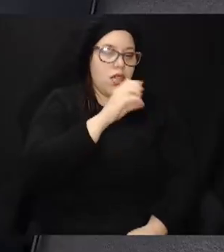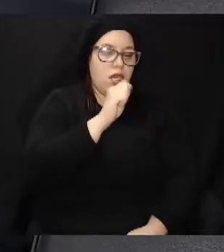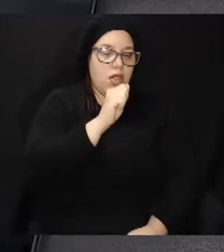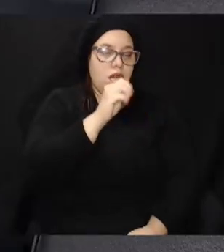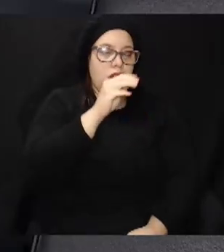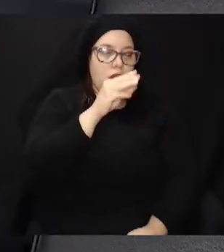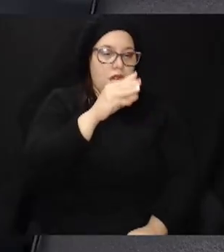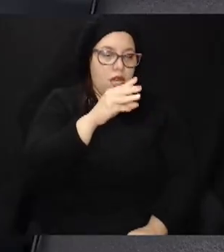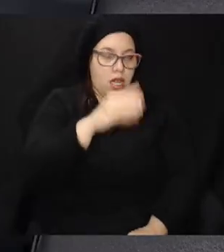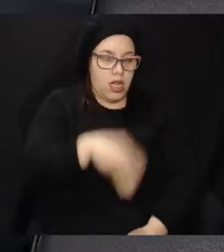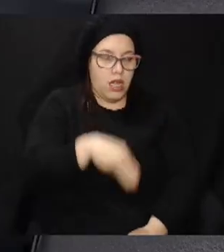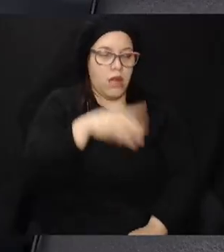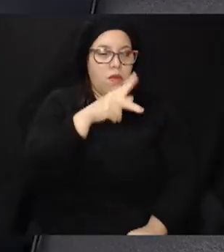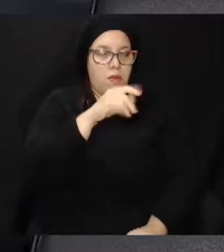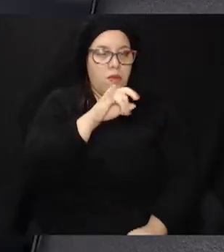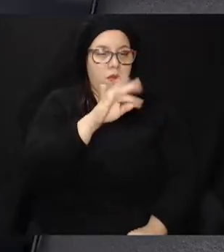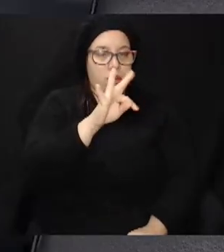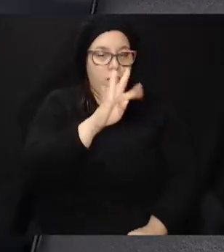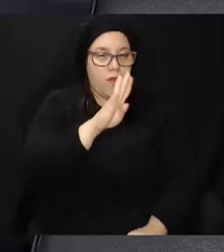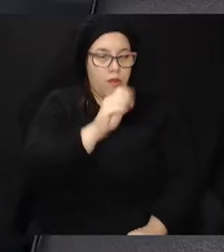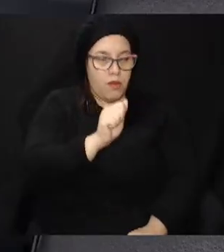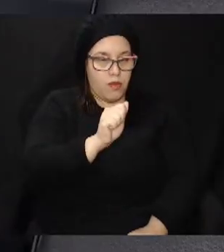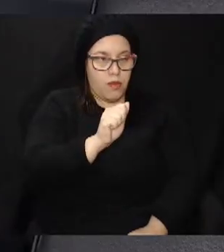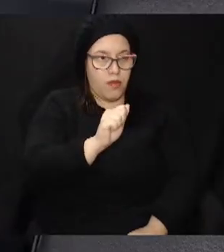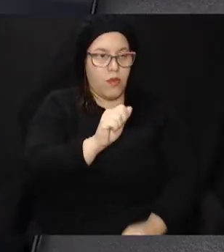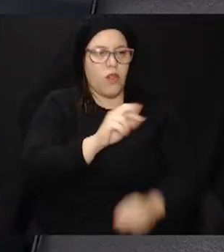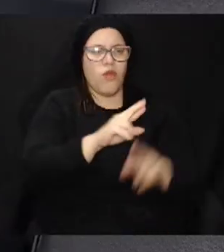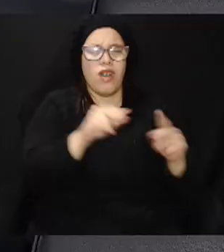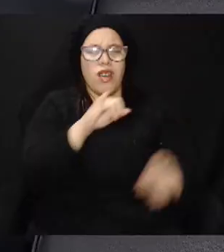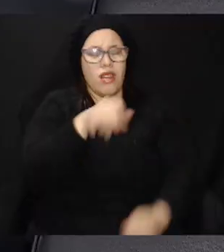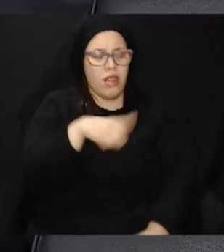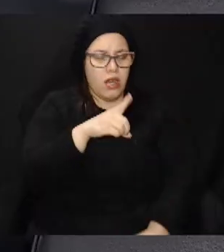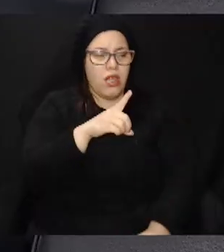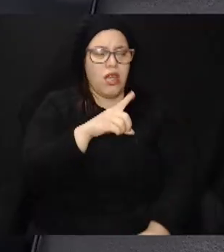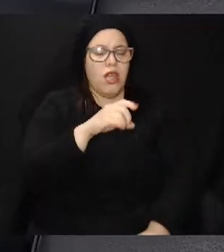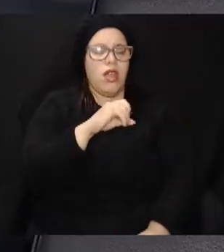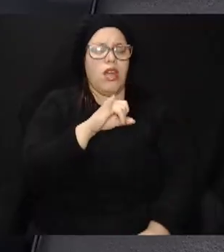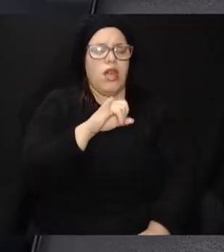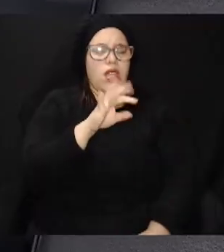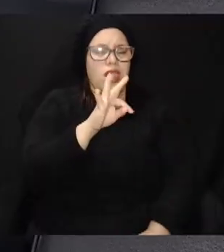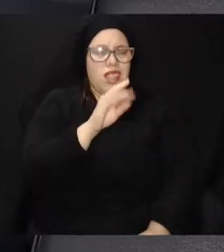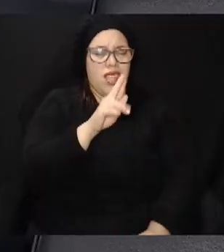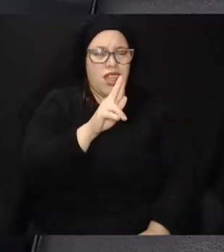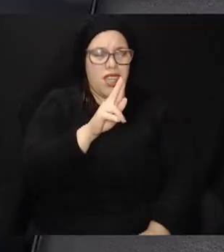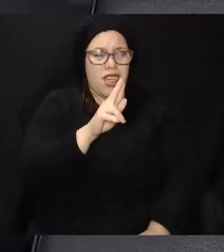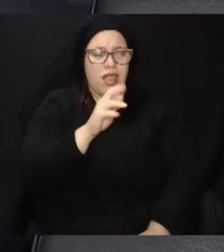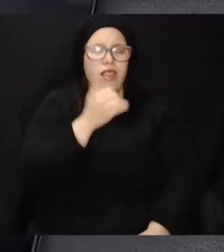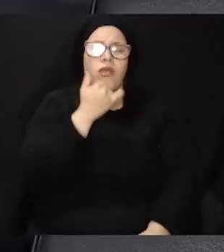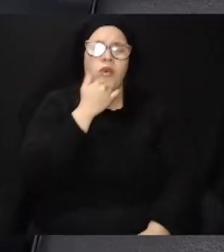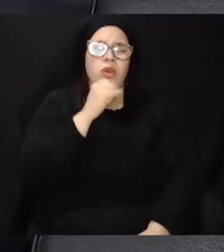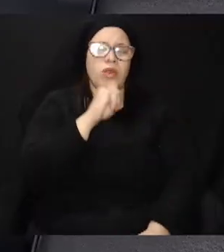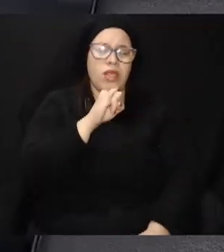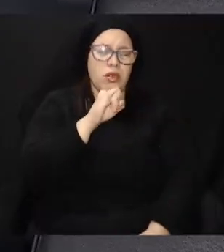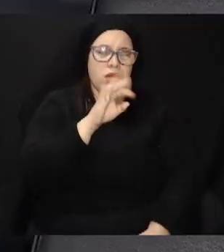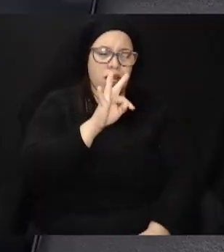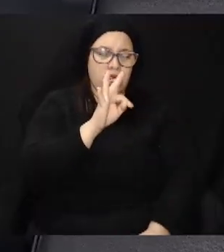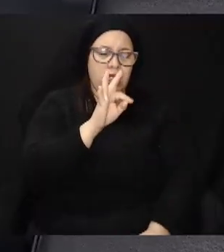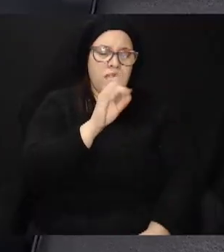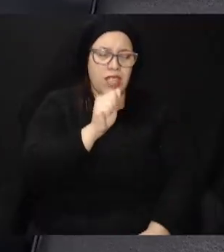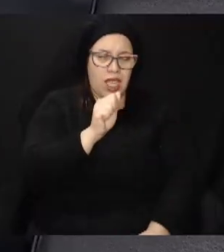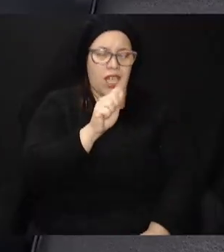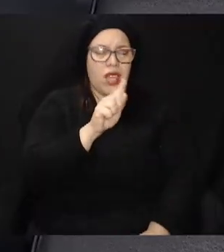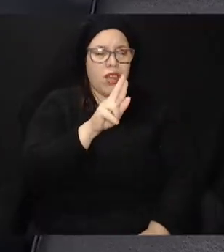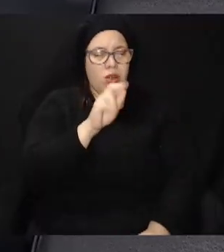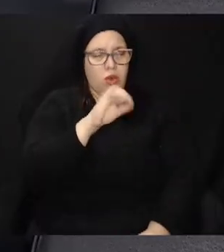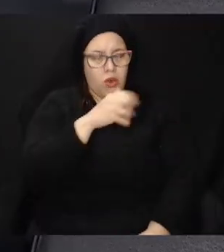dos Jardins Itaguaçu, que são vários jardins Itaguaçu, do Jardim Colúmbia, do São Jorge, do Universitário, do Dom Gilberto